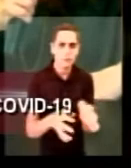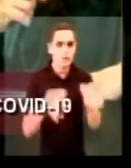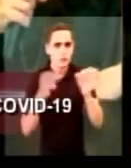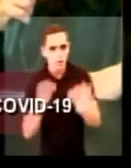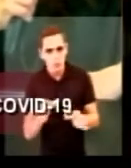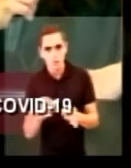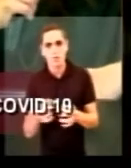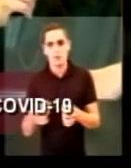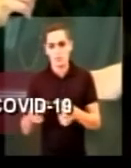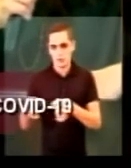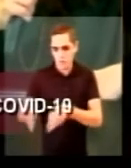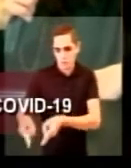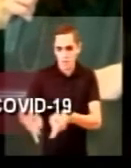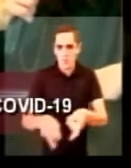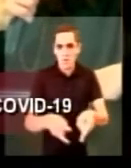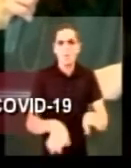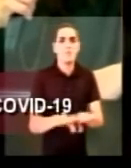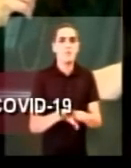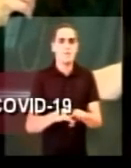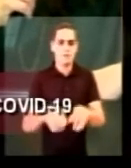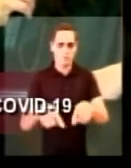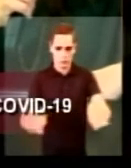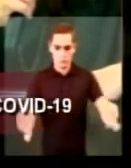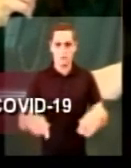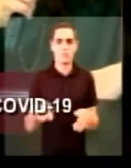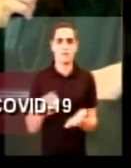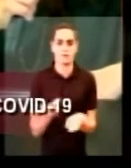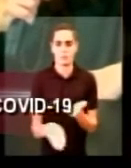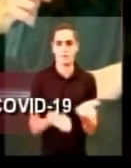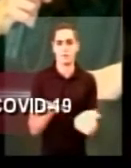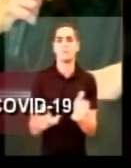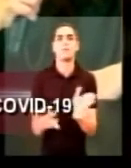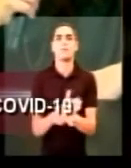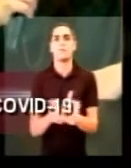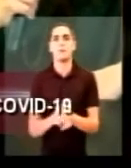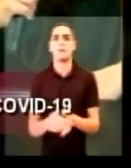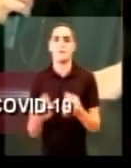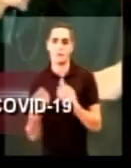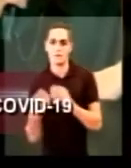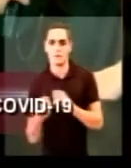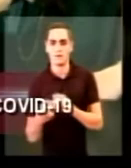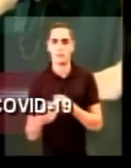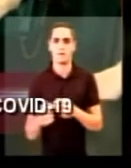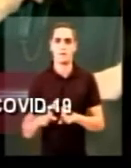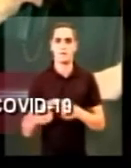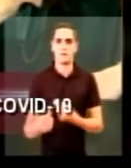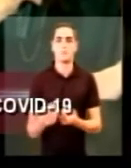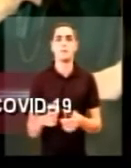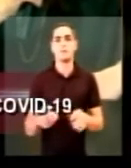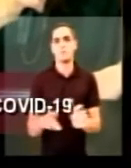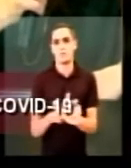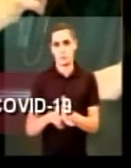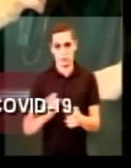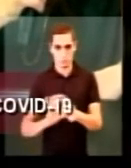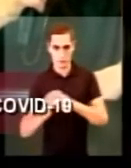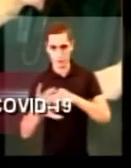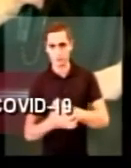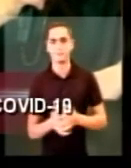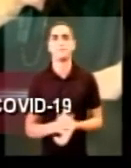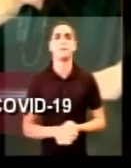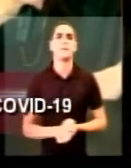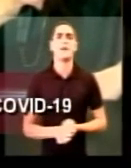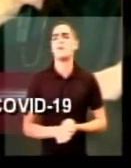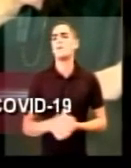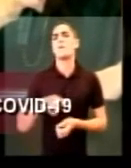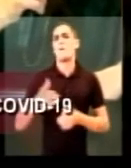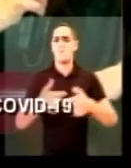o atendimento específico da Covid. Pode passar. E muitas pessoas se perguntam, e eu vou